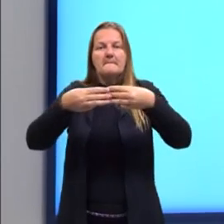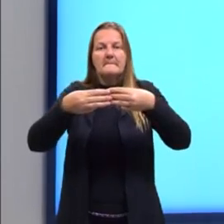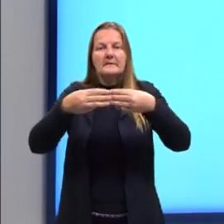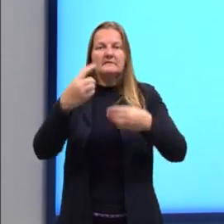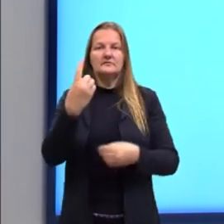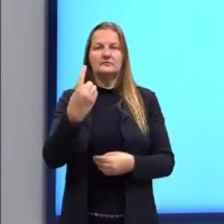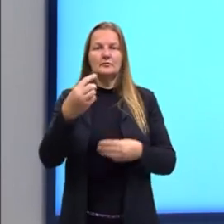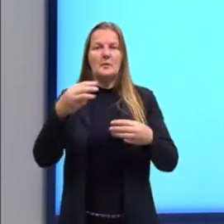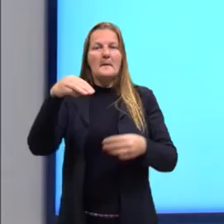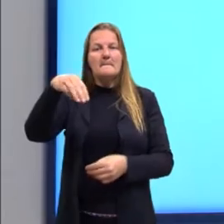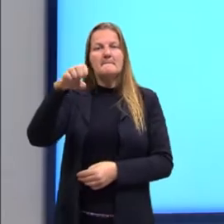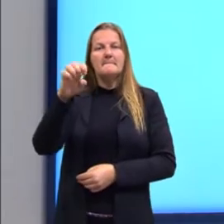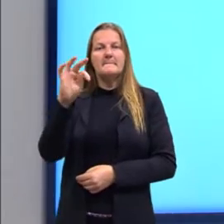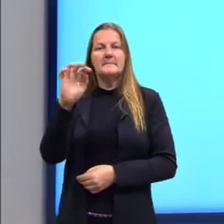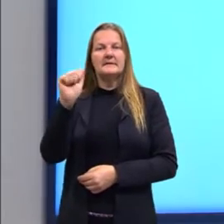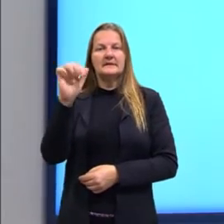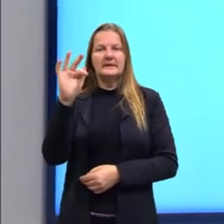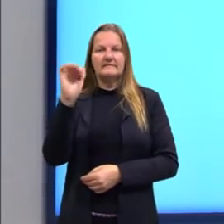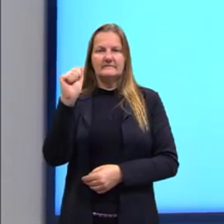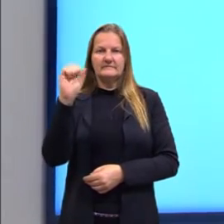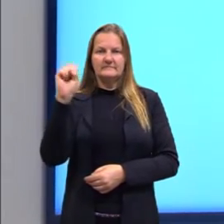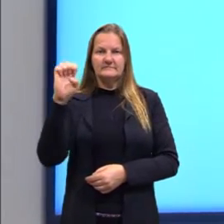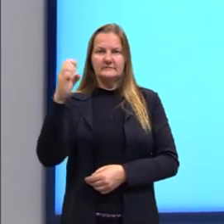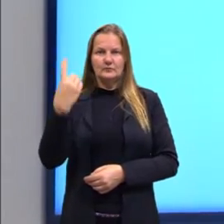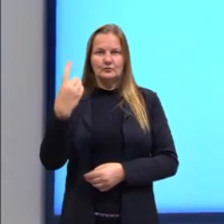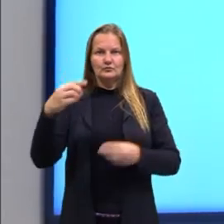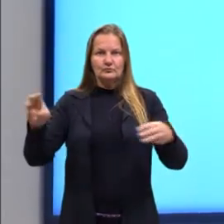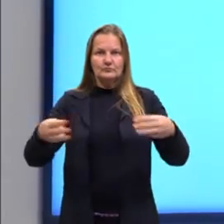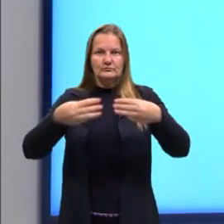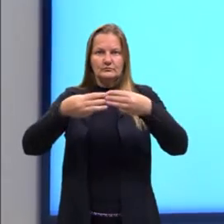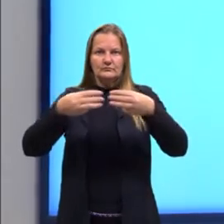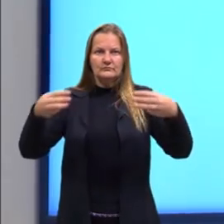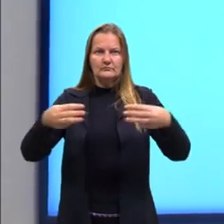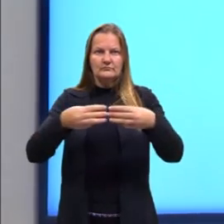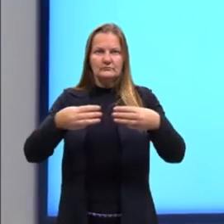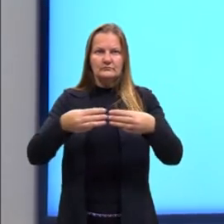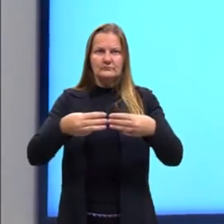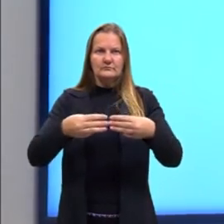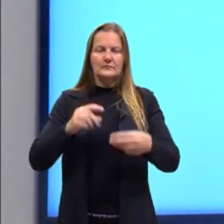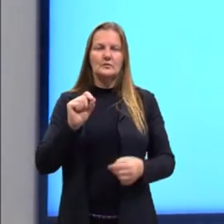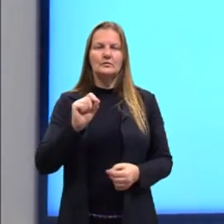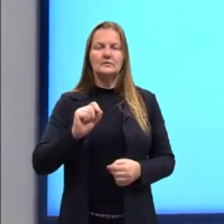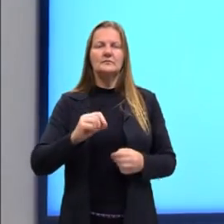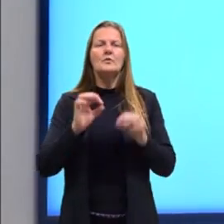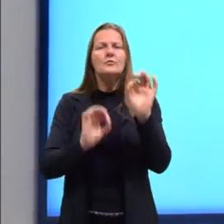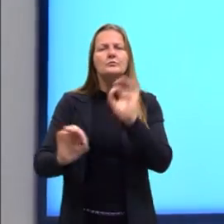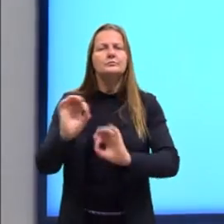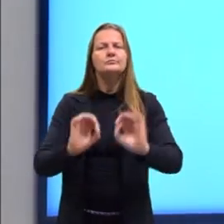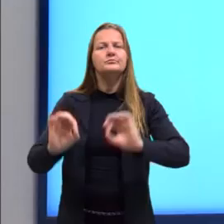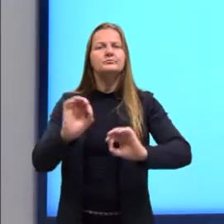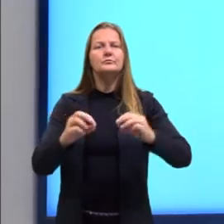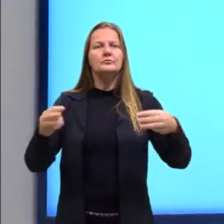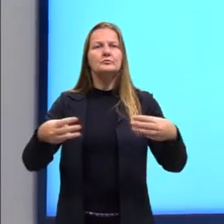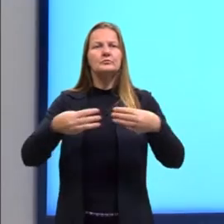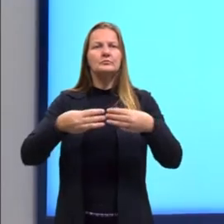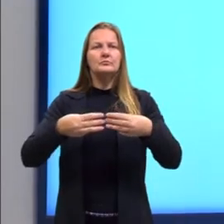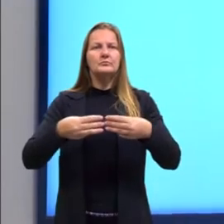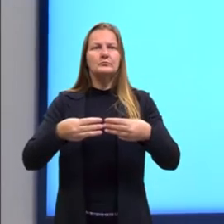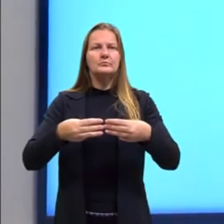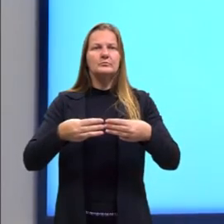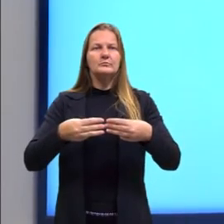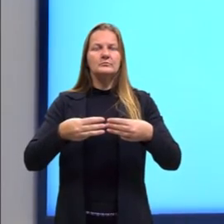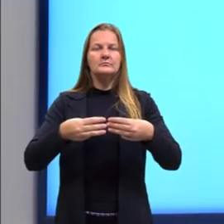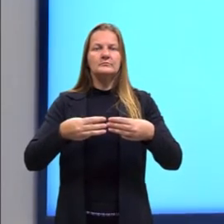1 e o que que é metáfase 1 e a montagem do fuso aí é completada da